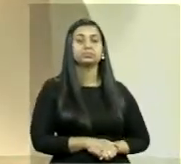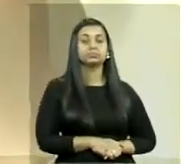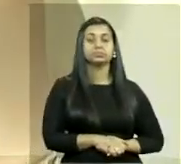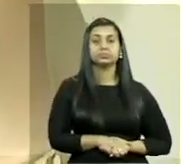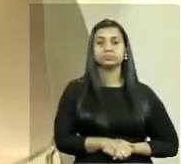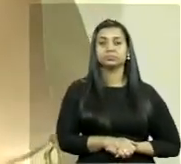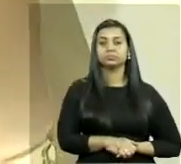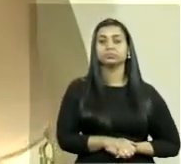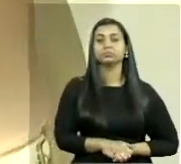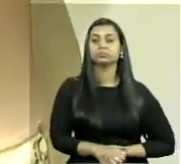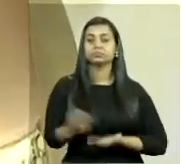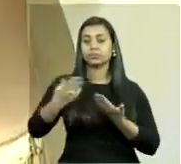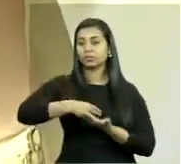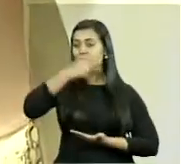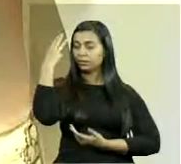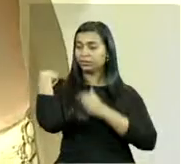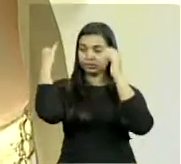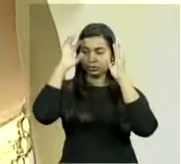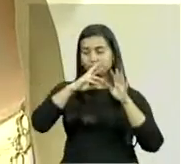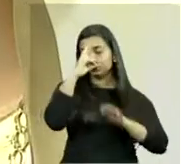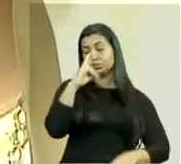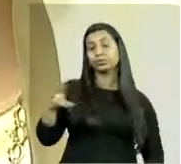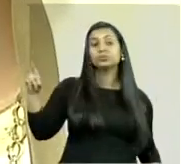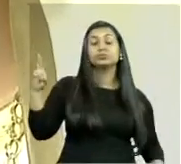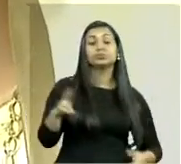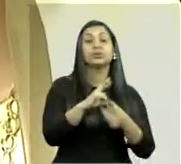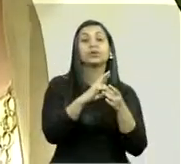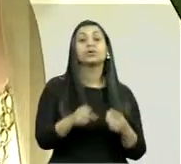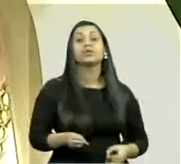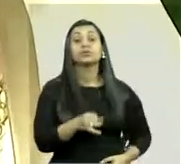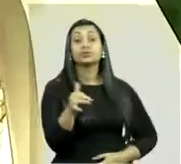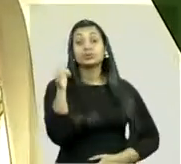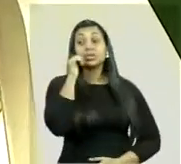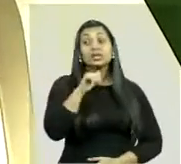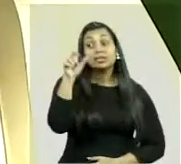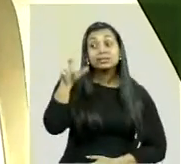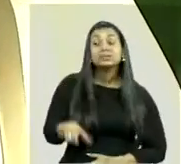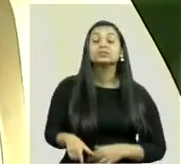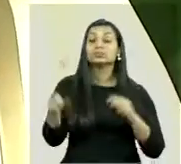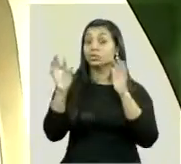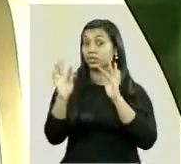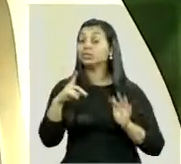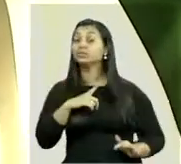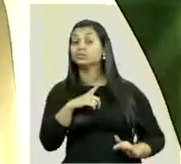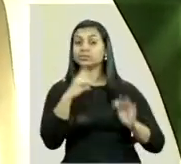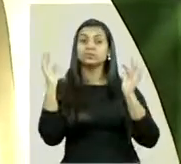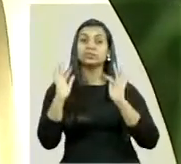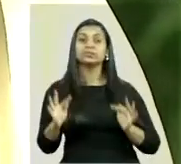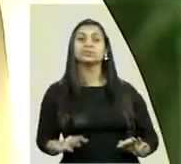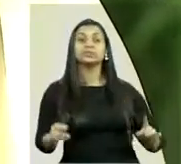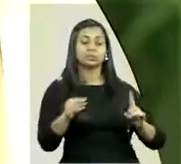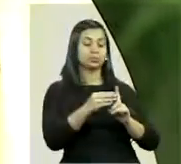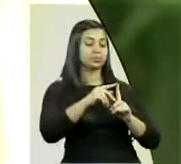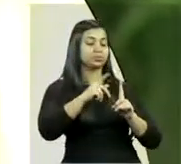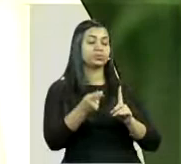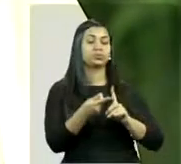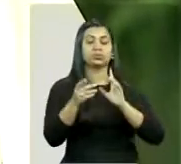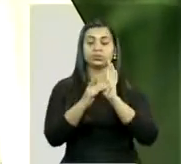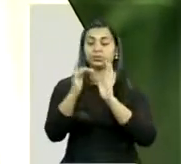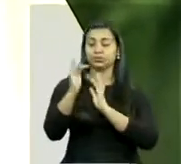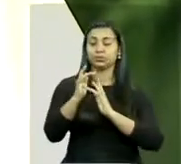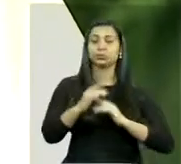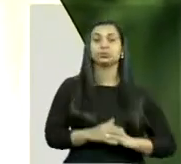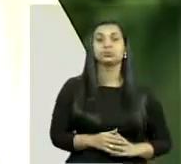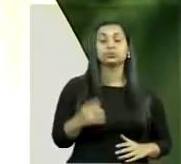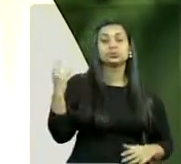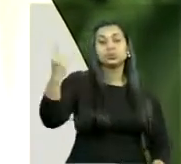livrai-nos do mal. Amém. Ave Maria, cheia de graça, o Senhor é convosco. Bendita sois vós entre as mulheres, e bendito é o fruto do